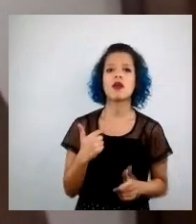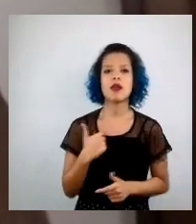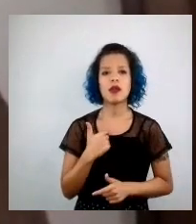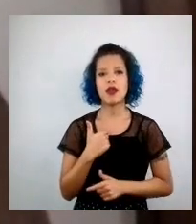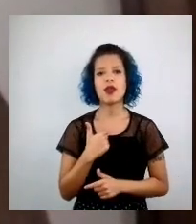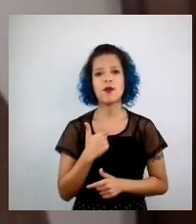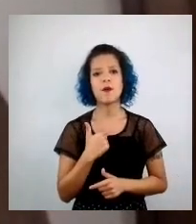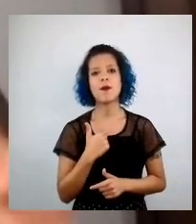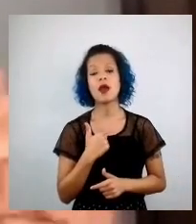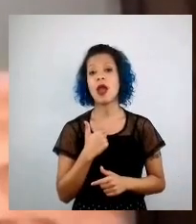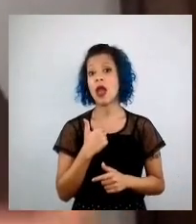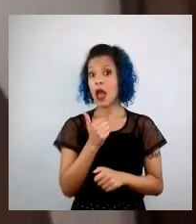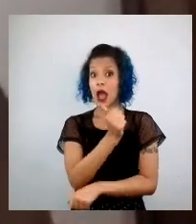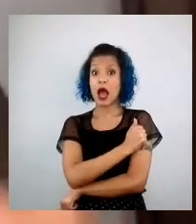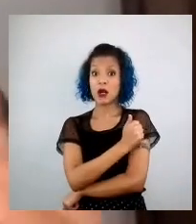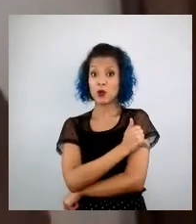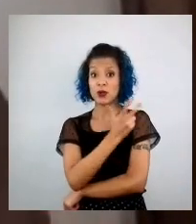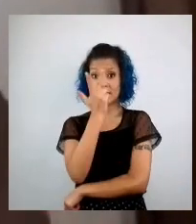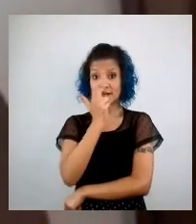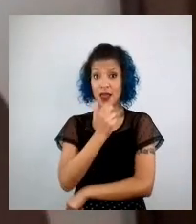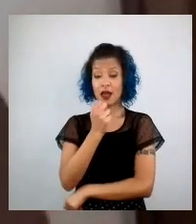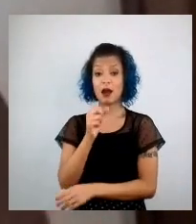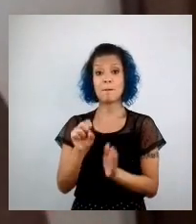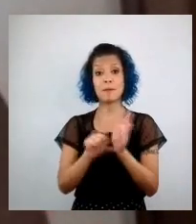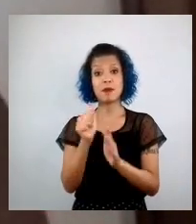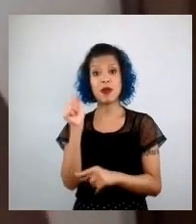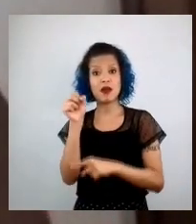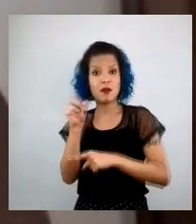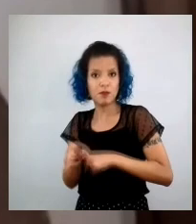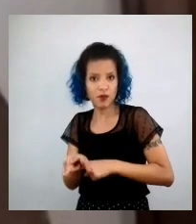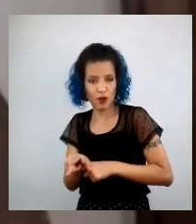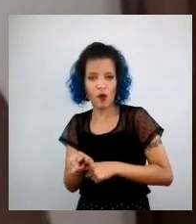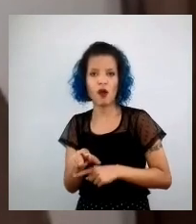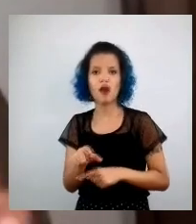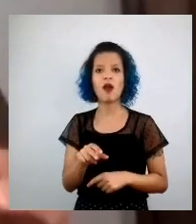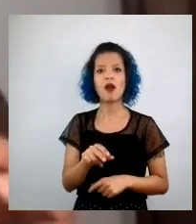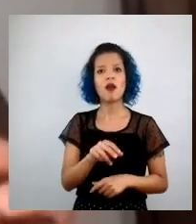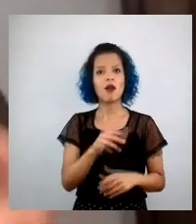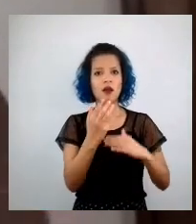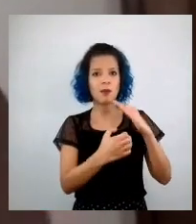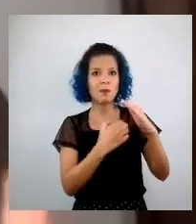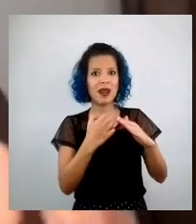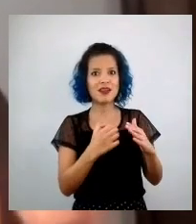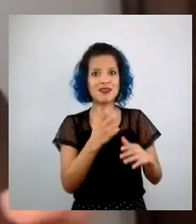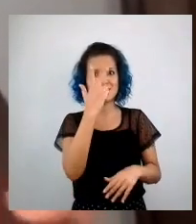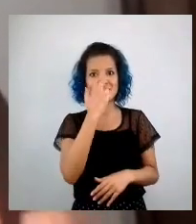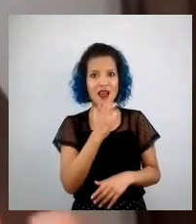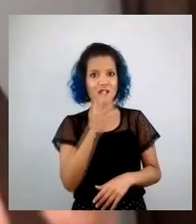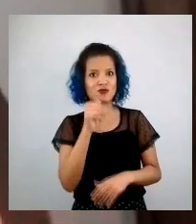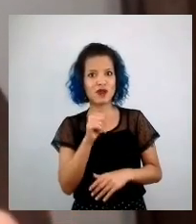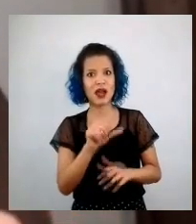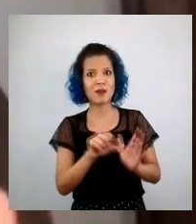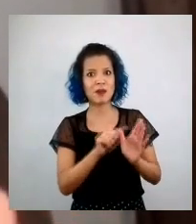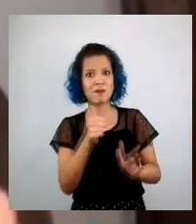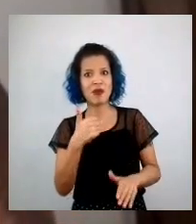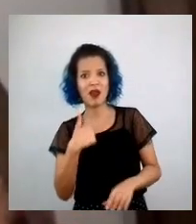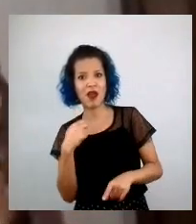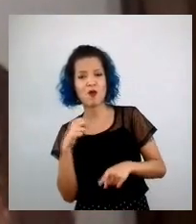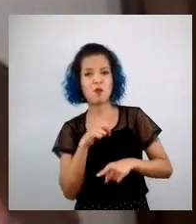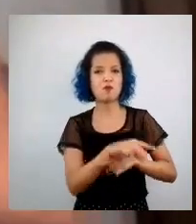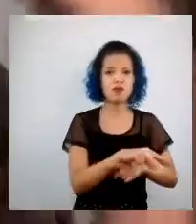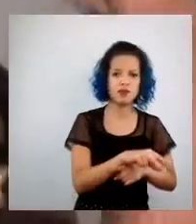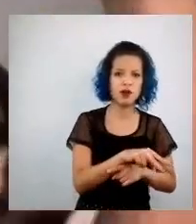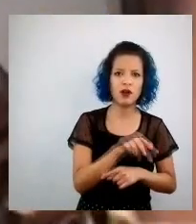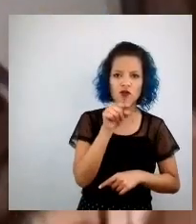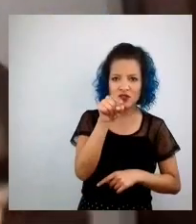aluna cega dessa escola, eu fui a primeira profissional cega dessa empresa, porque tem o lugar do seu primeiro, né? E